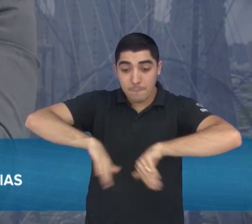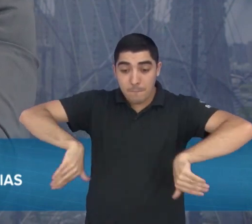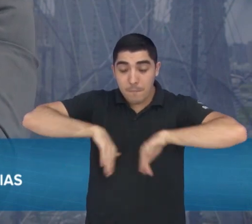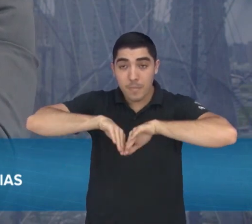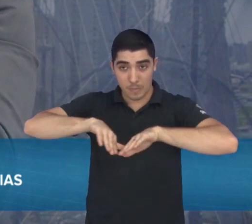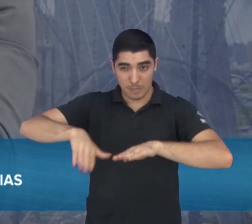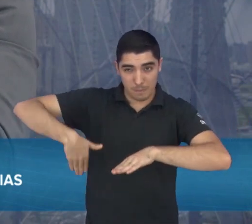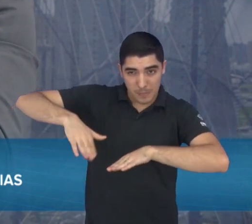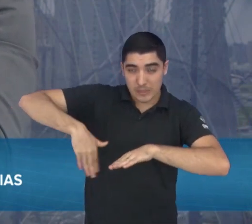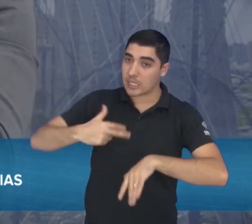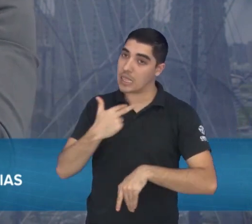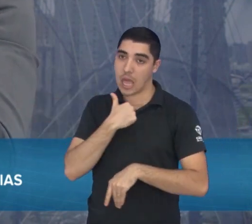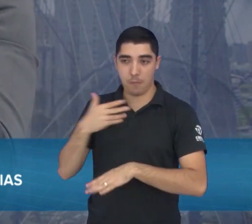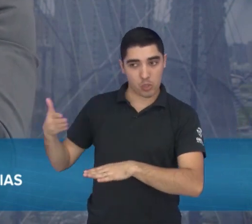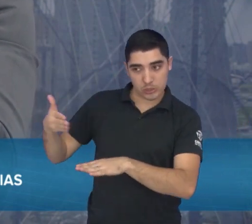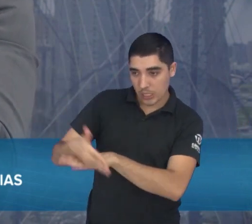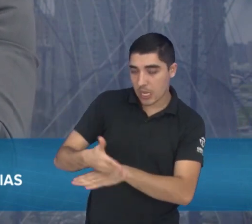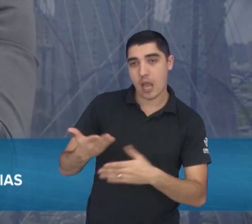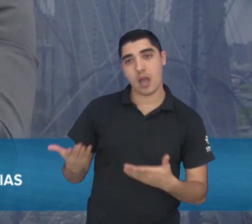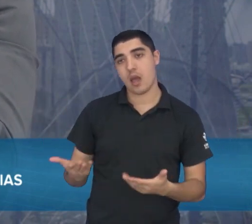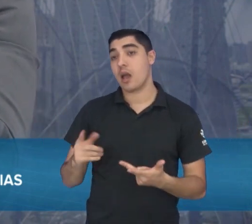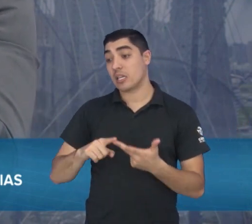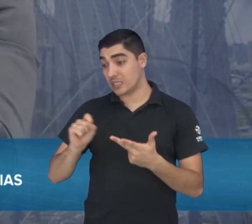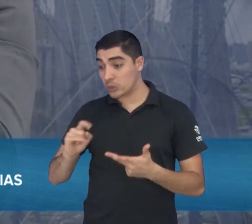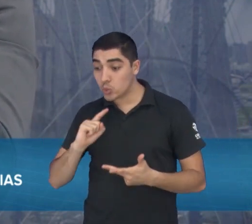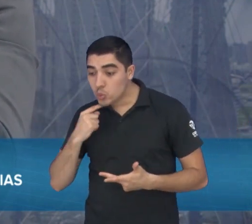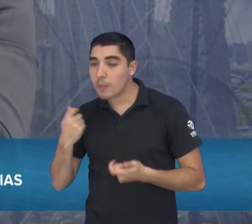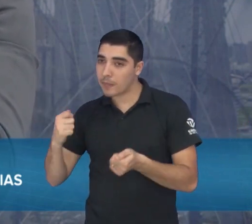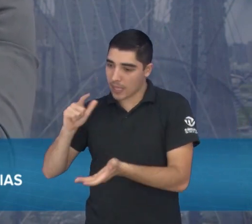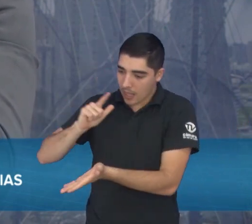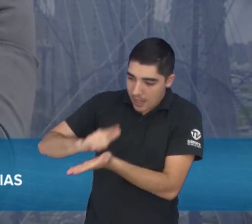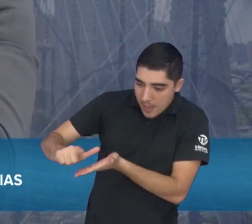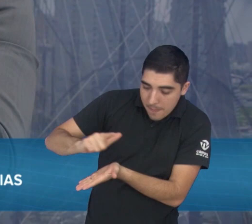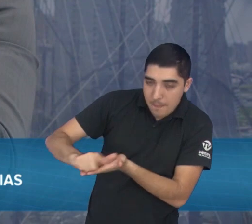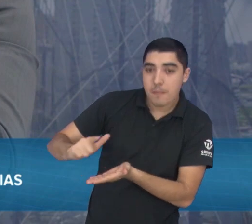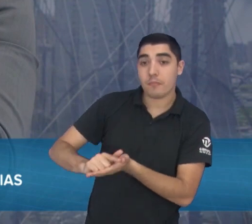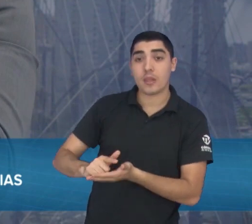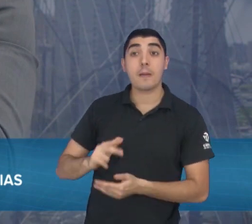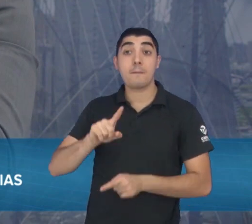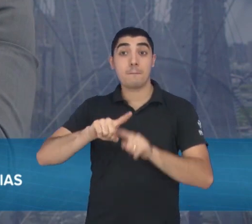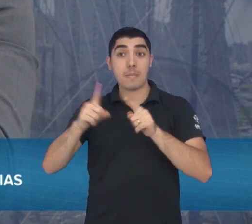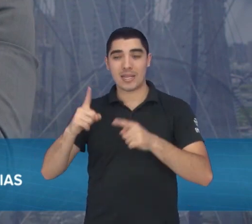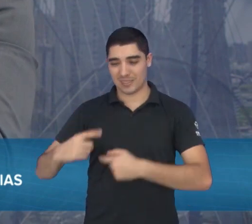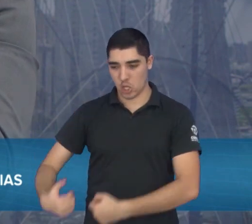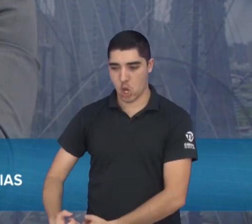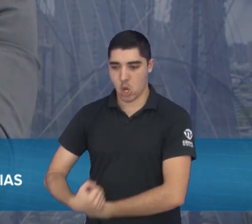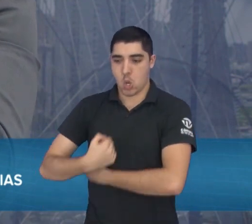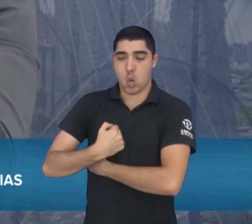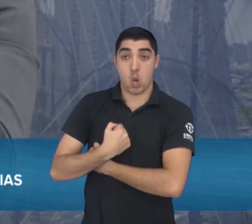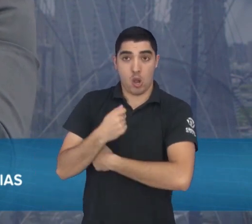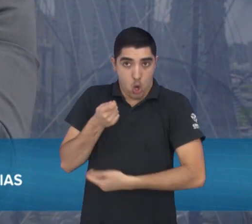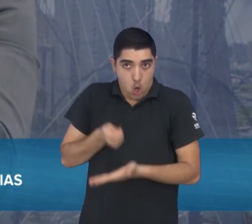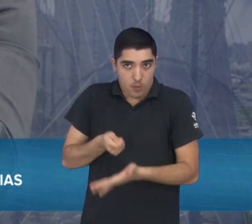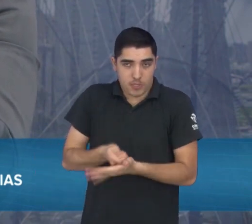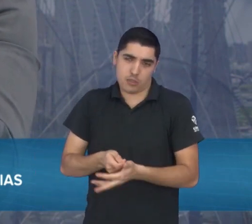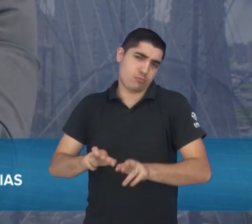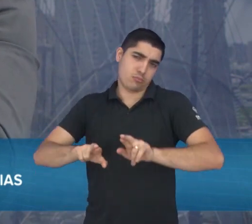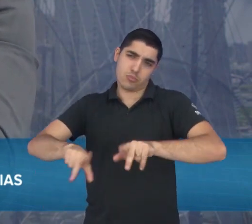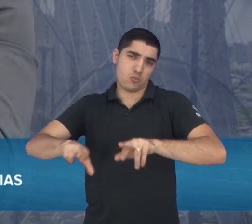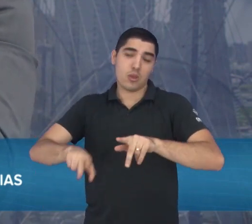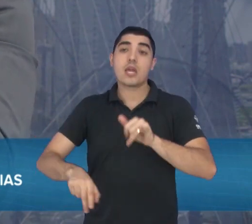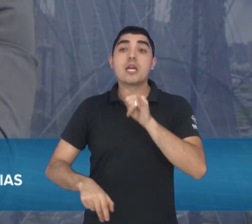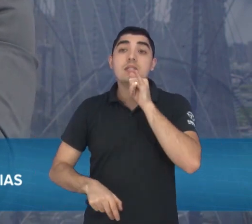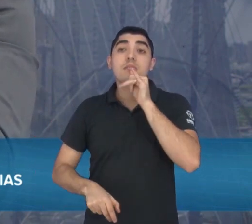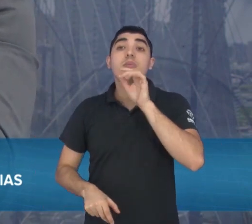sujar, vier a limpar, tomar muito da questão, mas assim, carregar no colo não é obrigado, porque vai que você tem uma pessoa que seja portadora